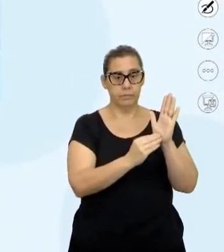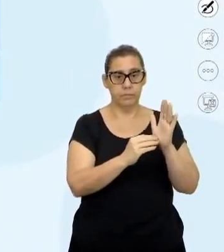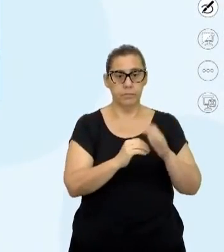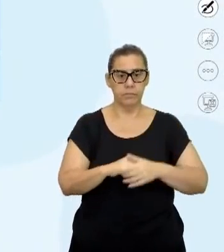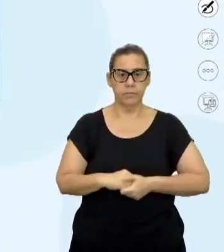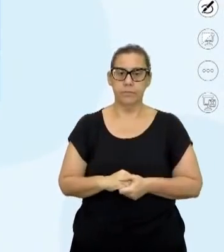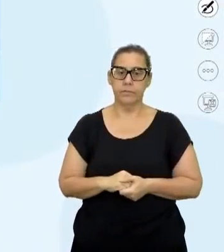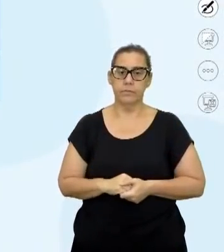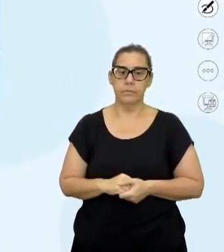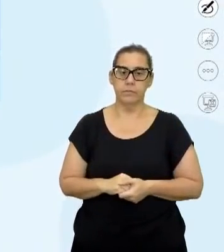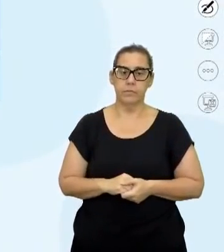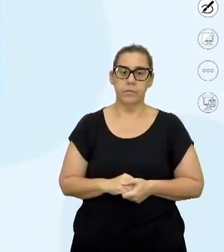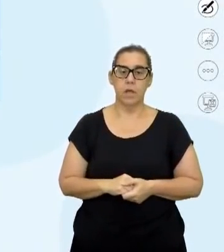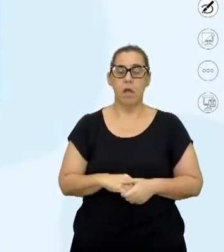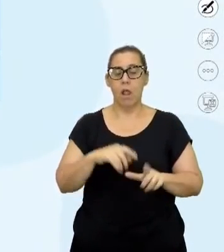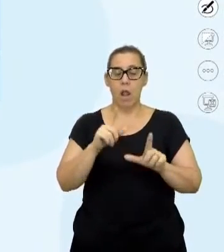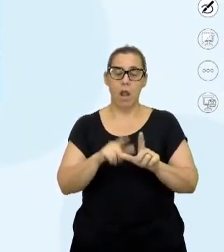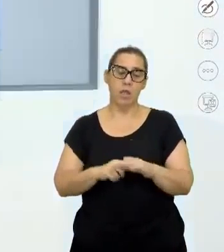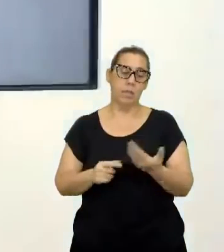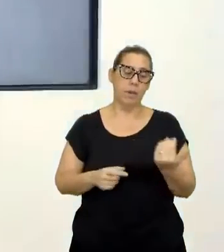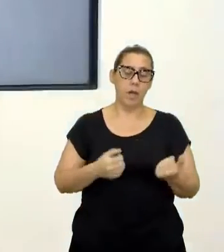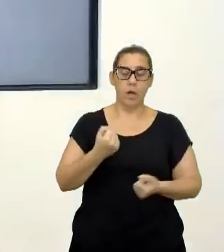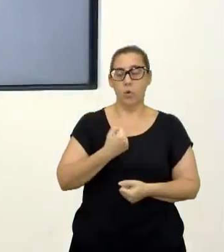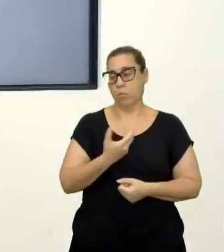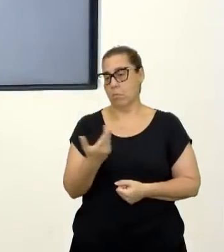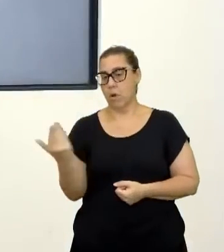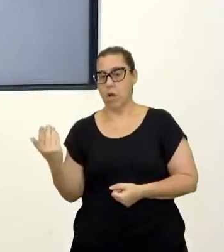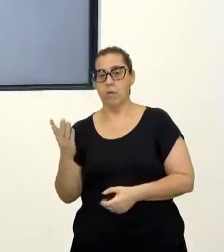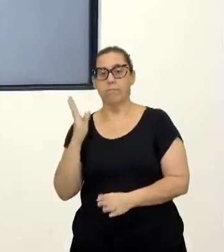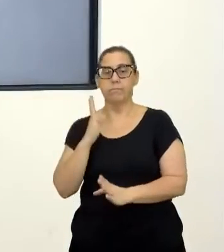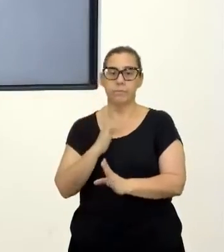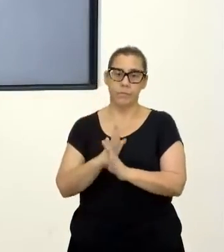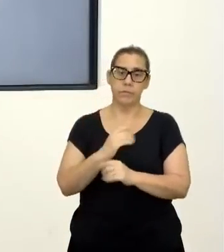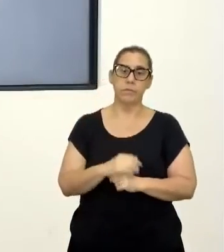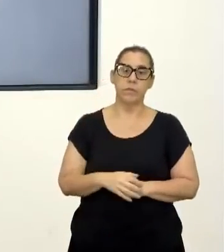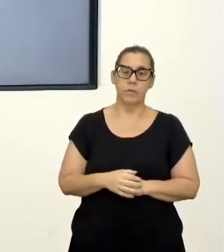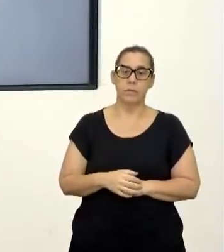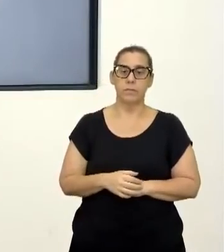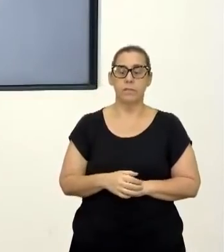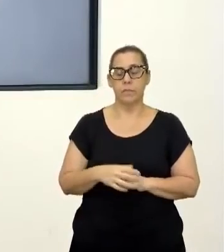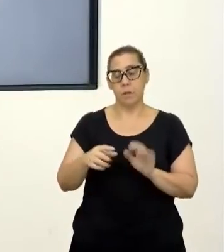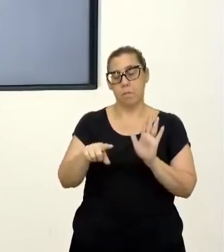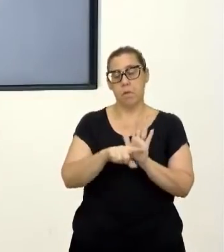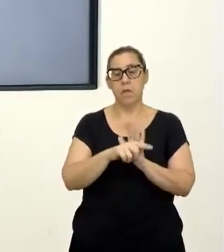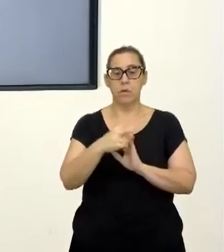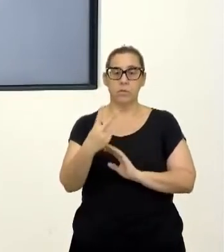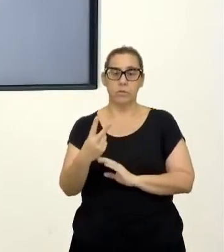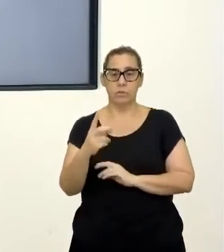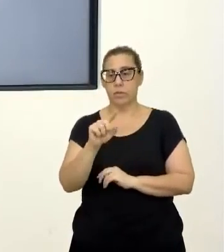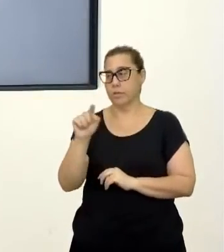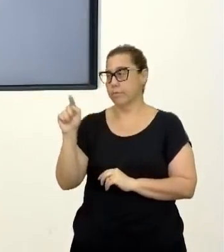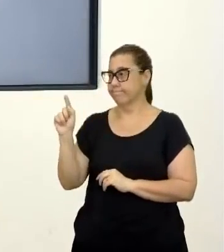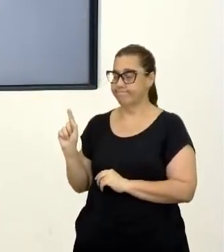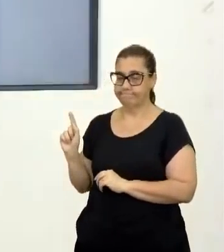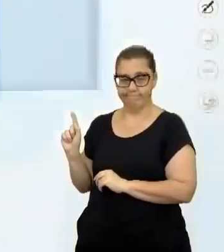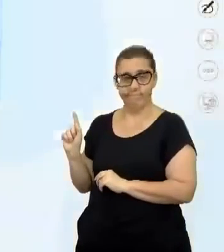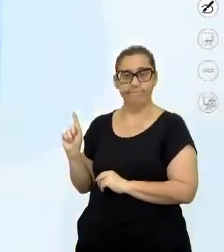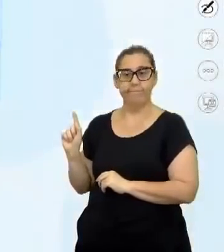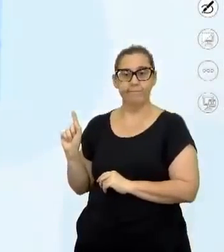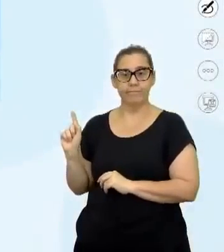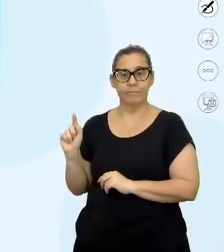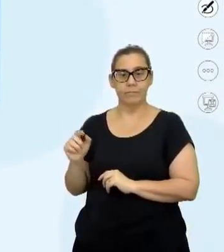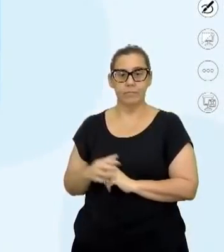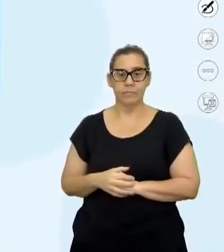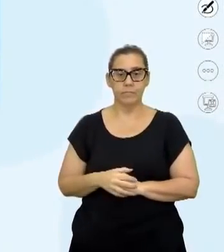0, letra para um lado, número para o outro, você consegue achar, então, que o A vale menos 2. Tá aí a solução. Menos